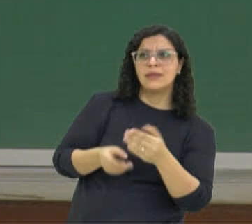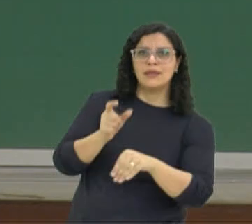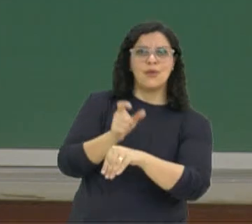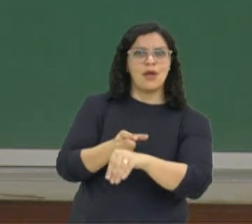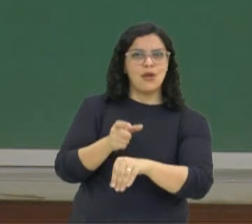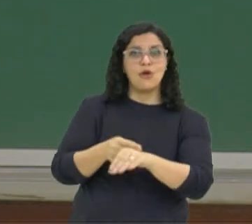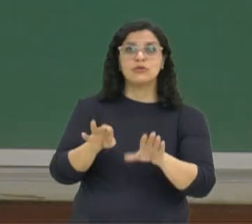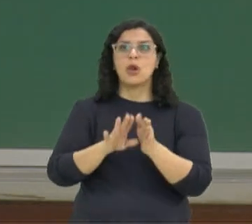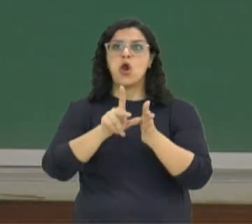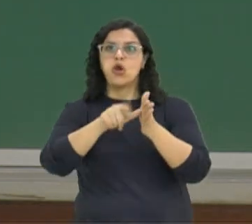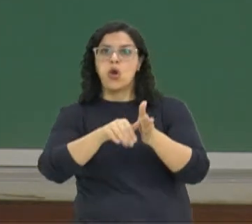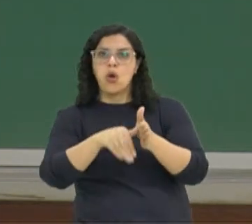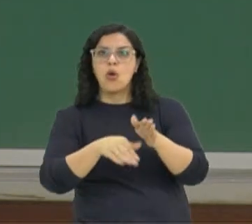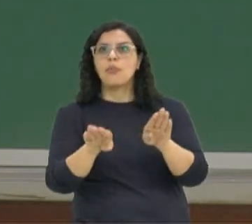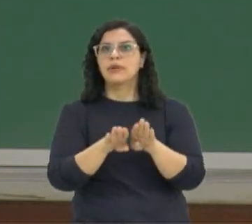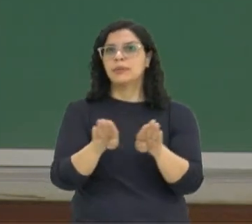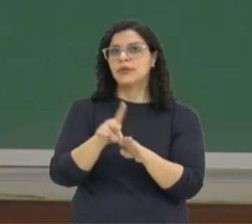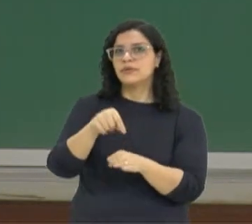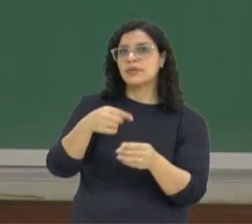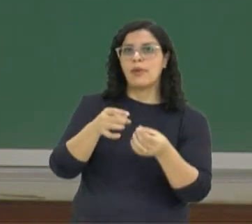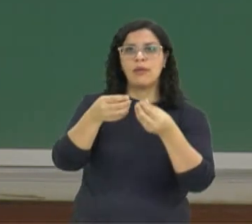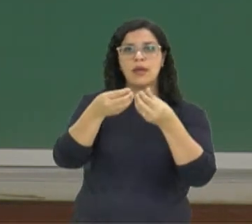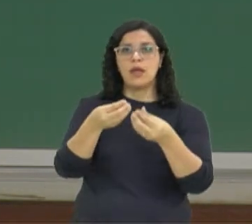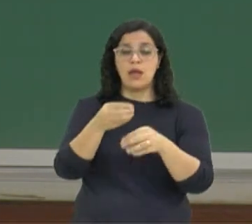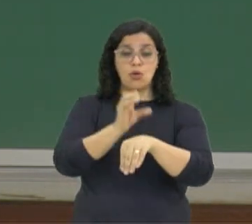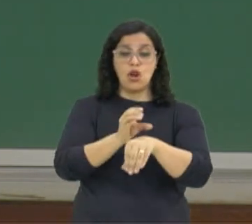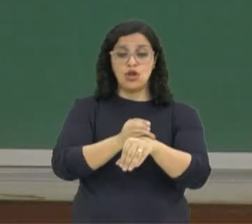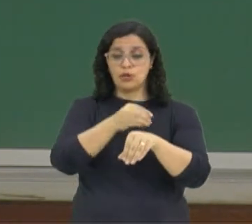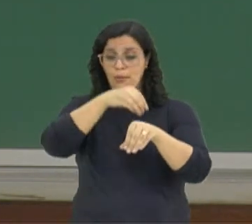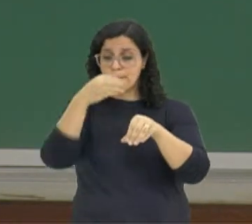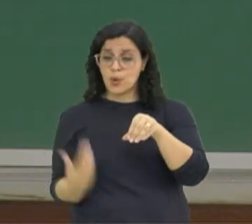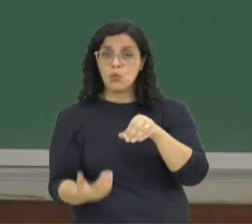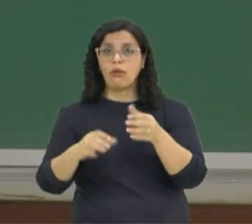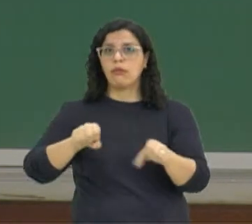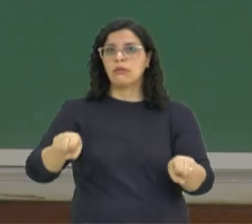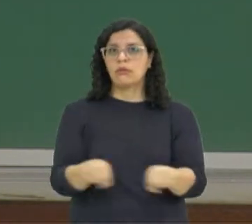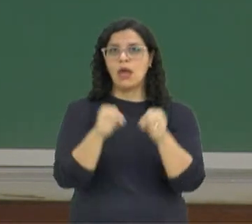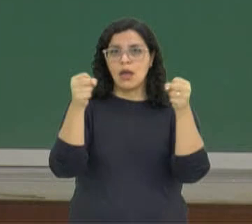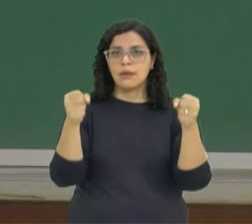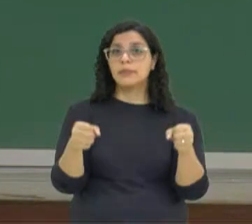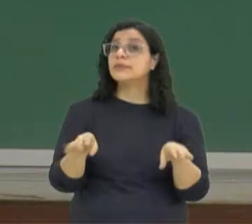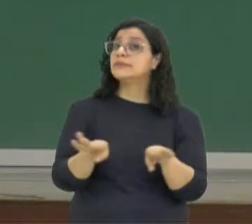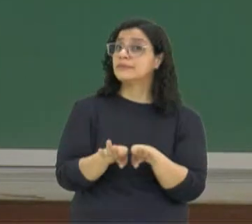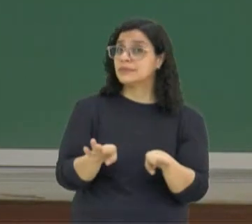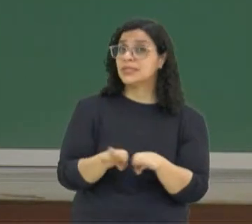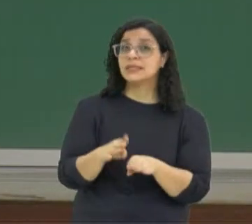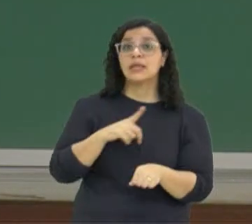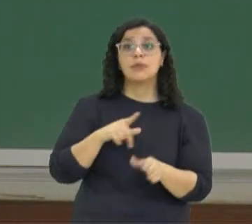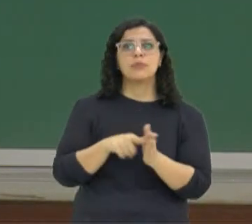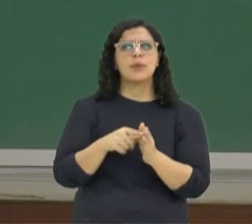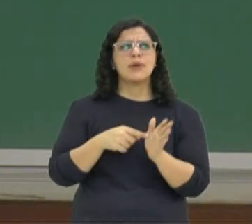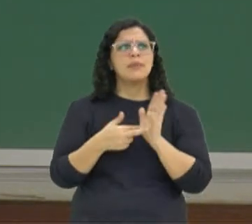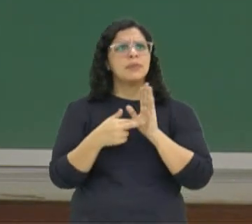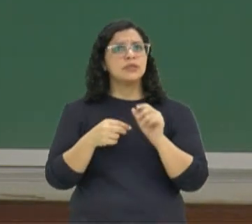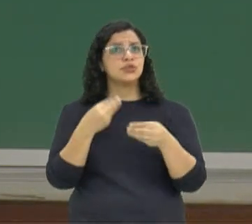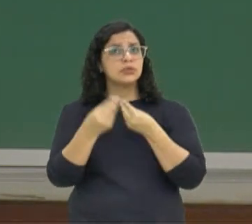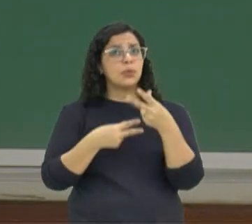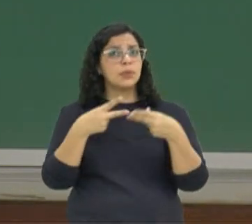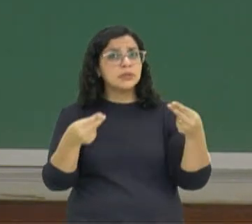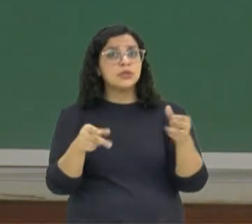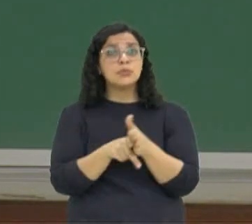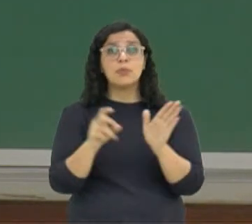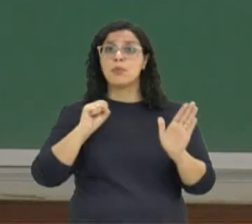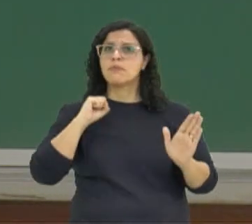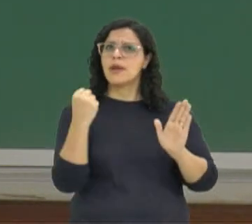o medo de que roubem, o medo que caia no solo, que quebre, né? Presenteiam você com